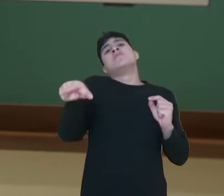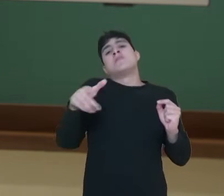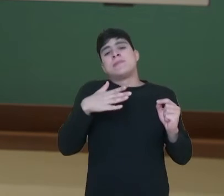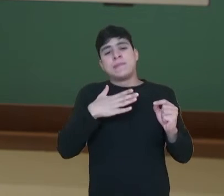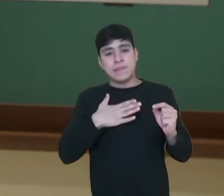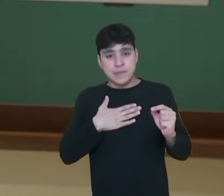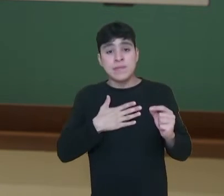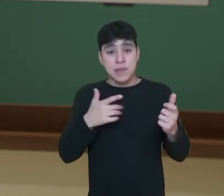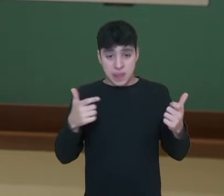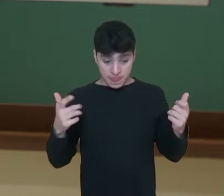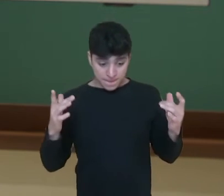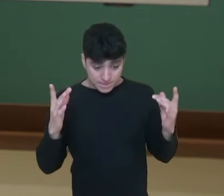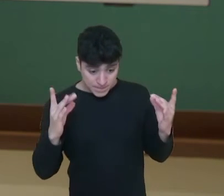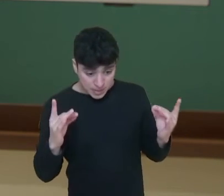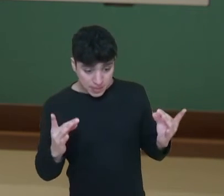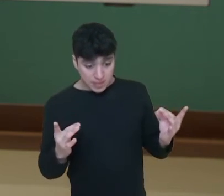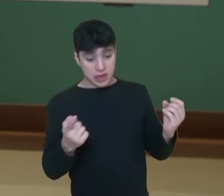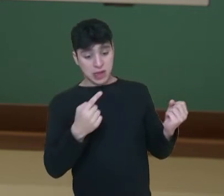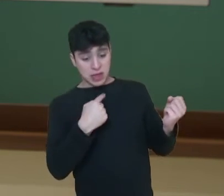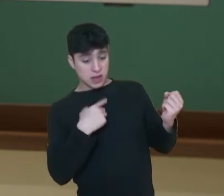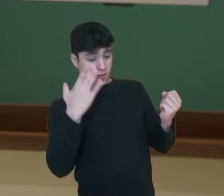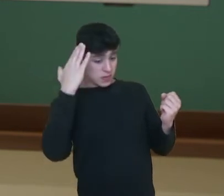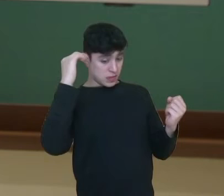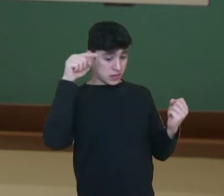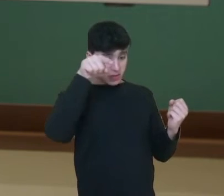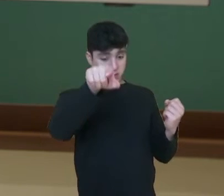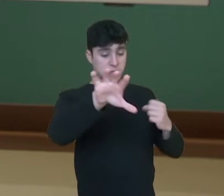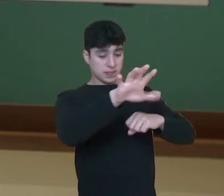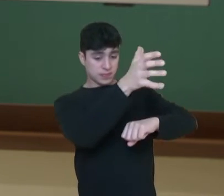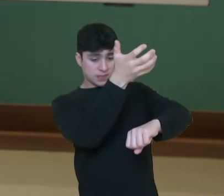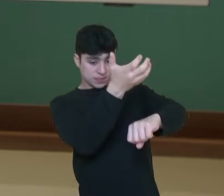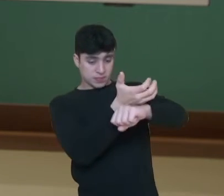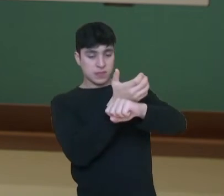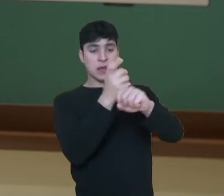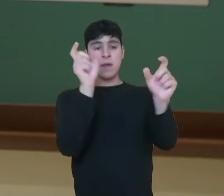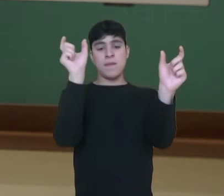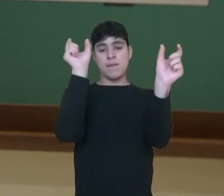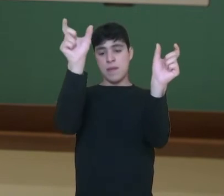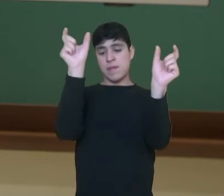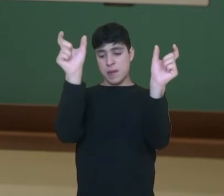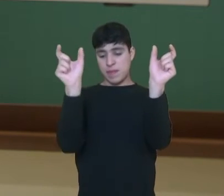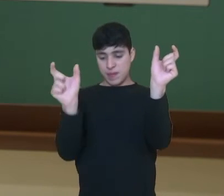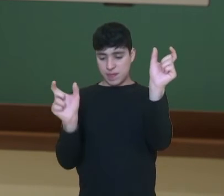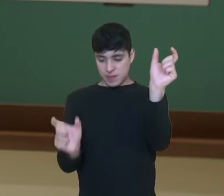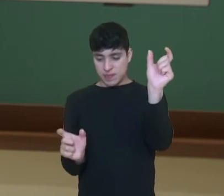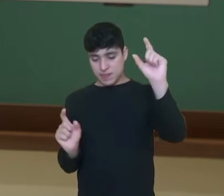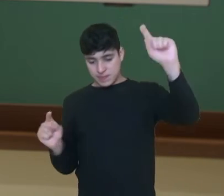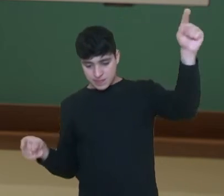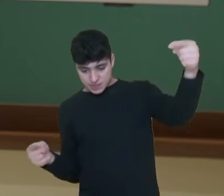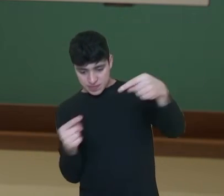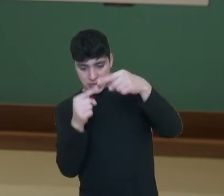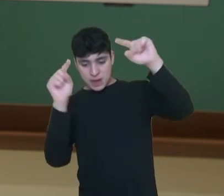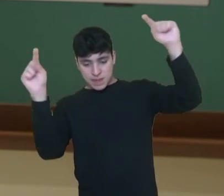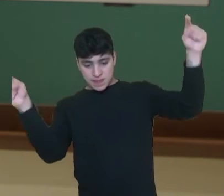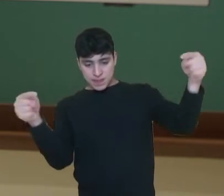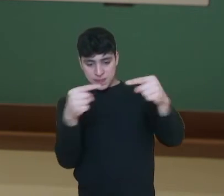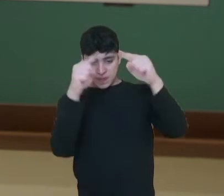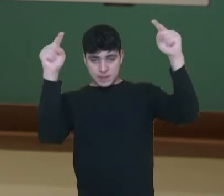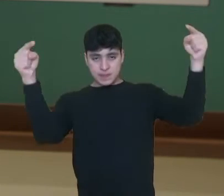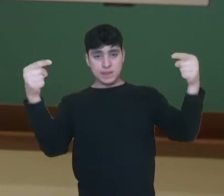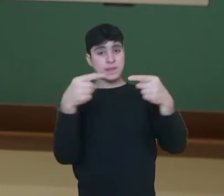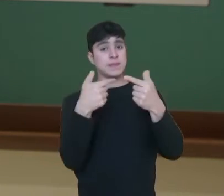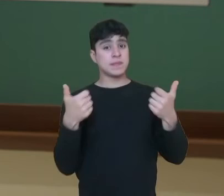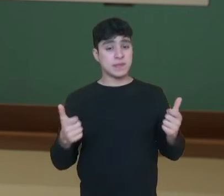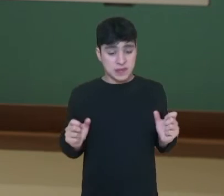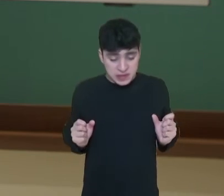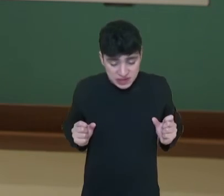agora você vai descrever o que você sabe sobre ela com palavras-chave. Liga um conceito a outra ideia, e é isso. Se esforce